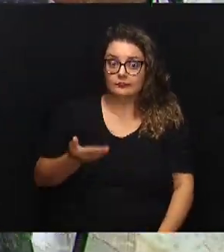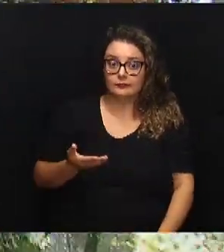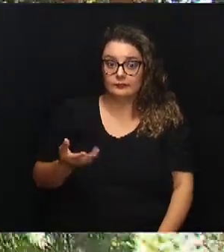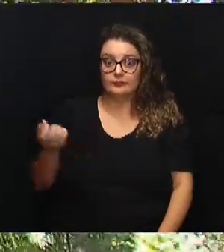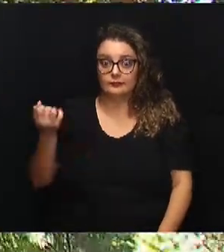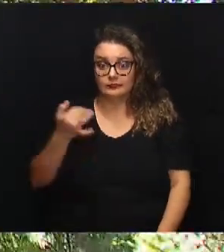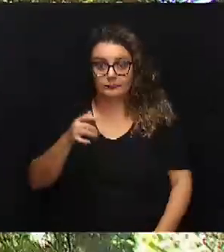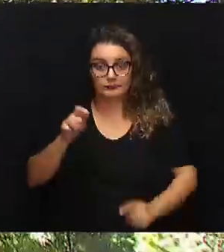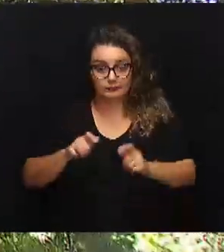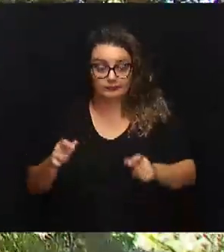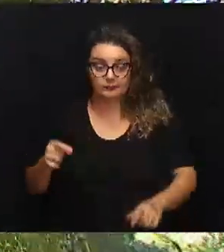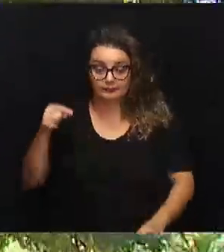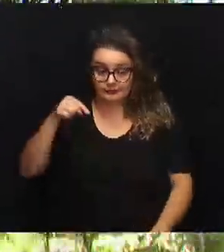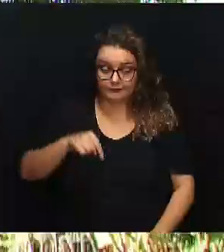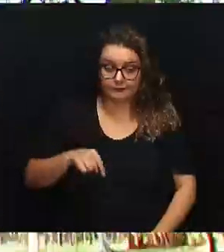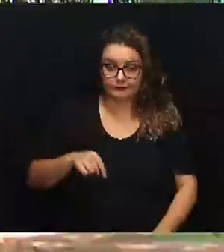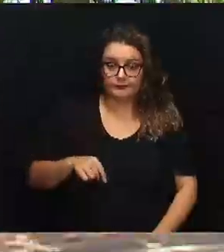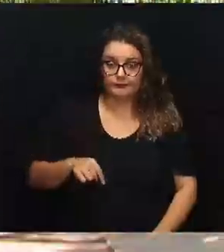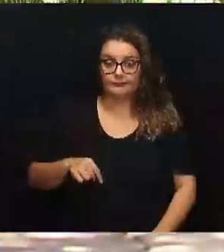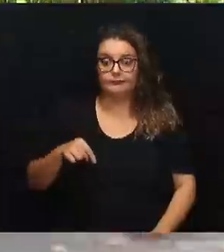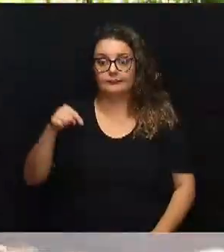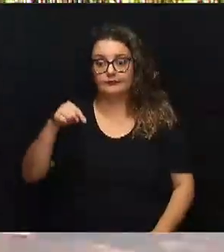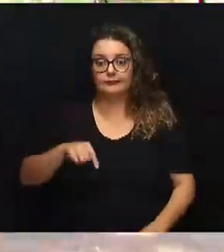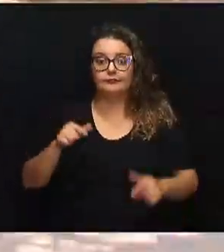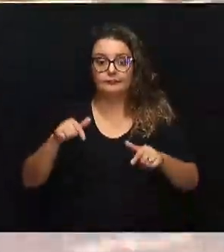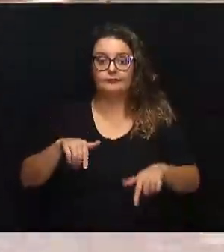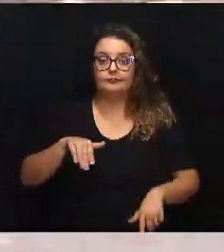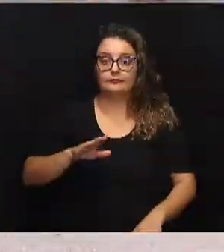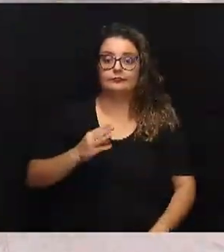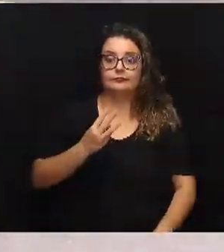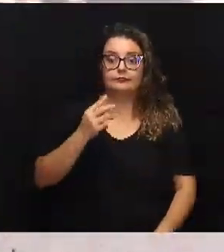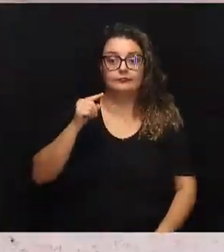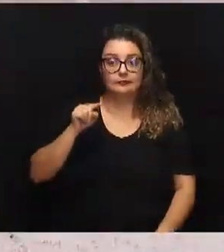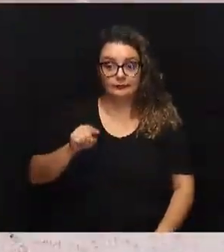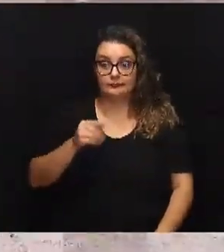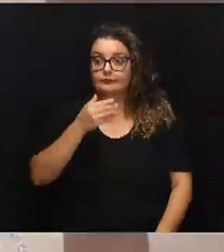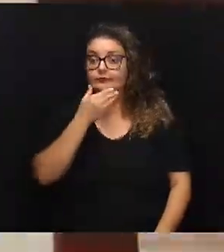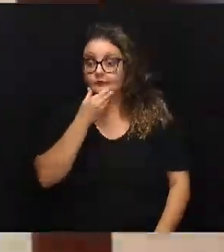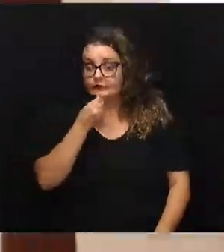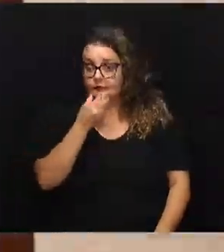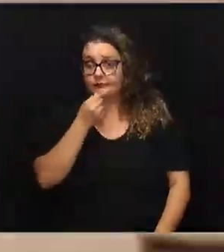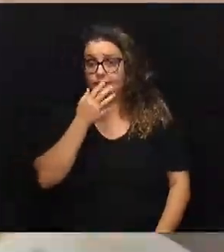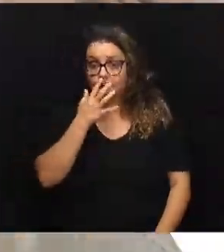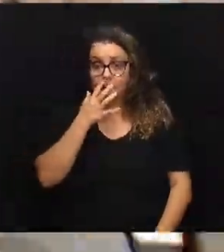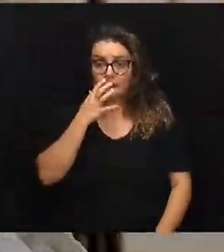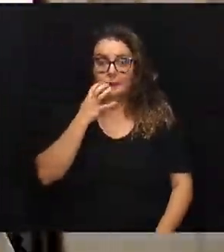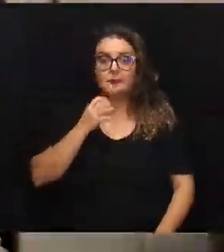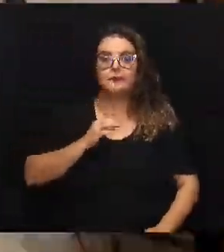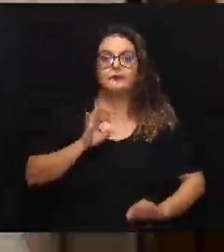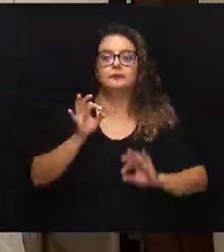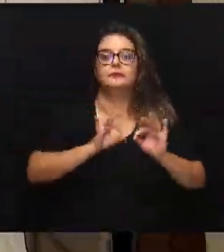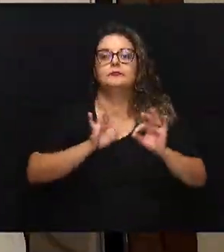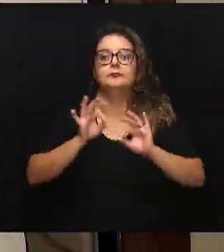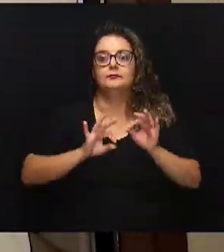pessoas já passaram por aqui? Neste lugar, mais de 3.000 homens foram levantados, né,